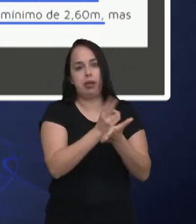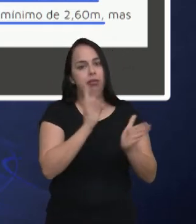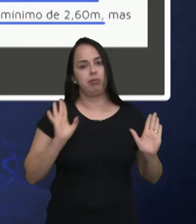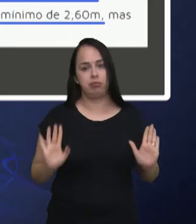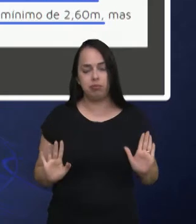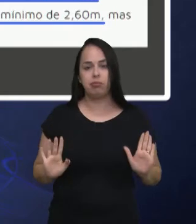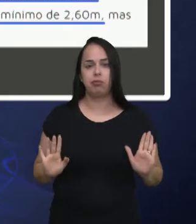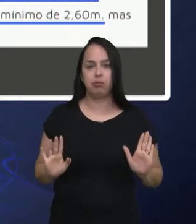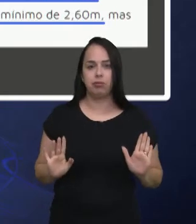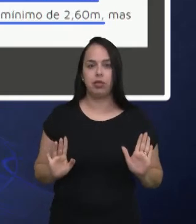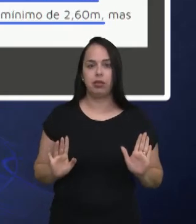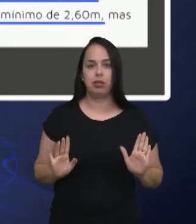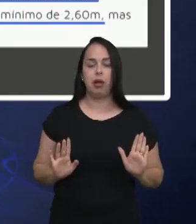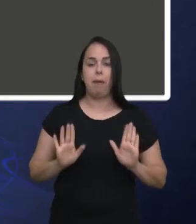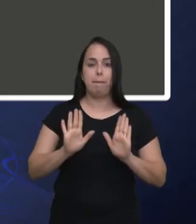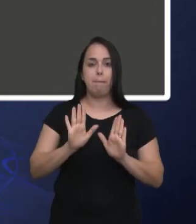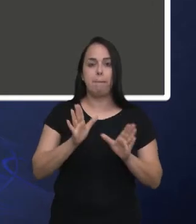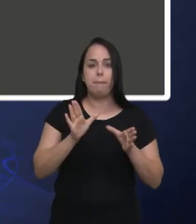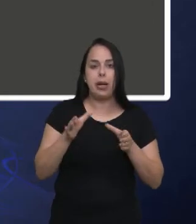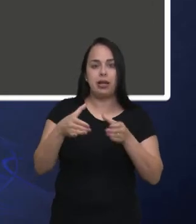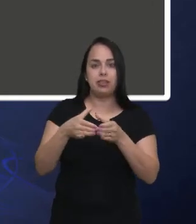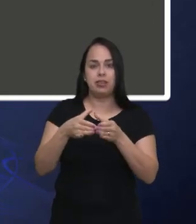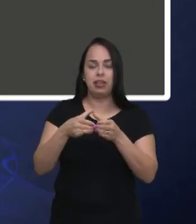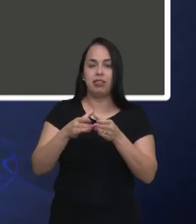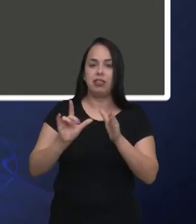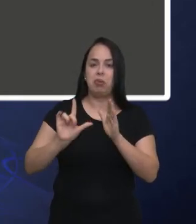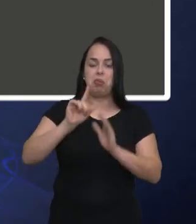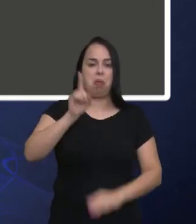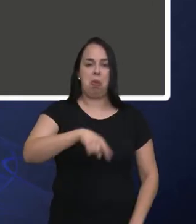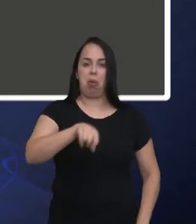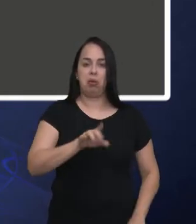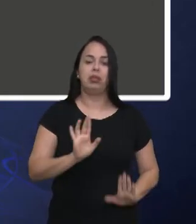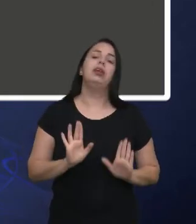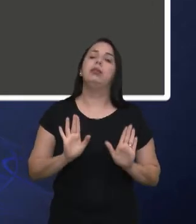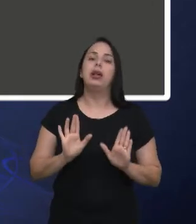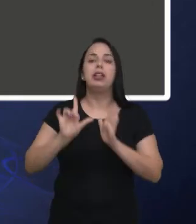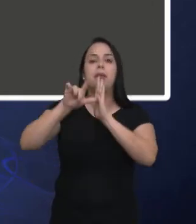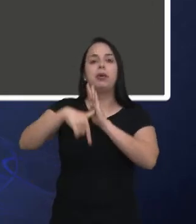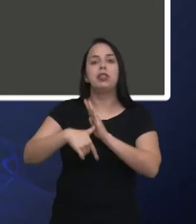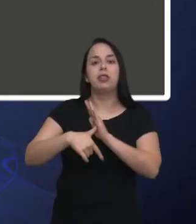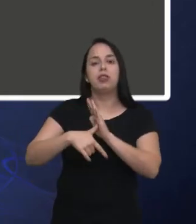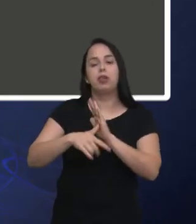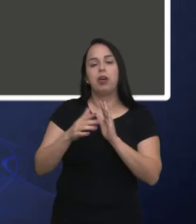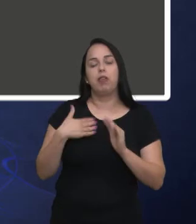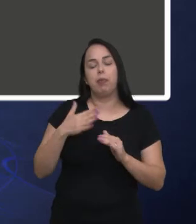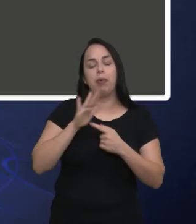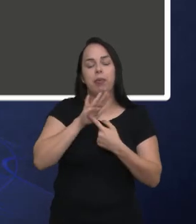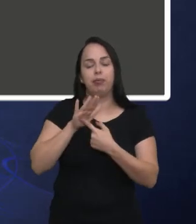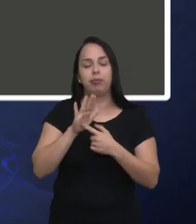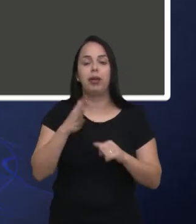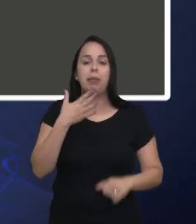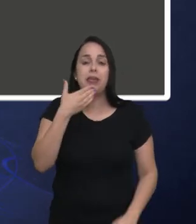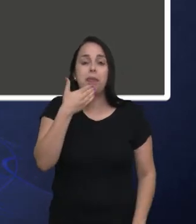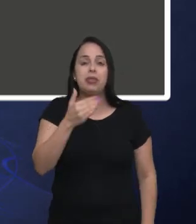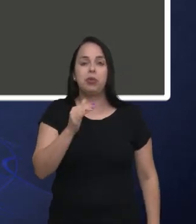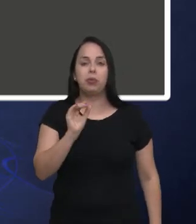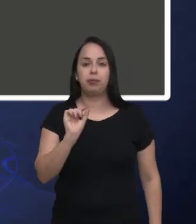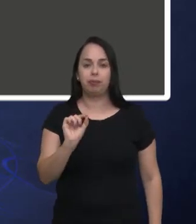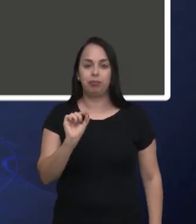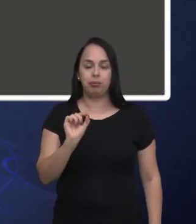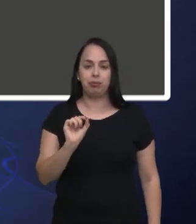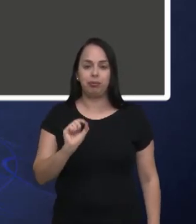2,60 m, que foi barrada pela comissão. Eu vou depois mostrar a emenda. Então, eu pedi,